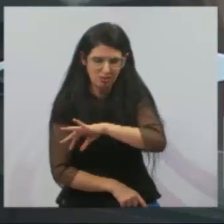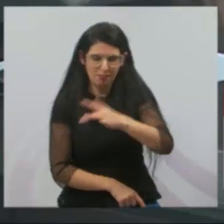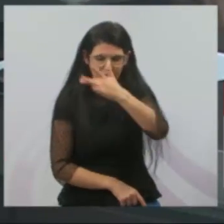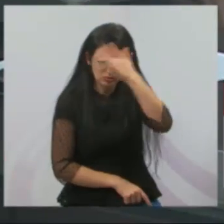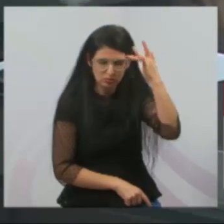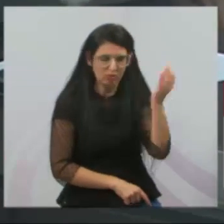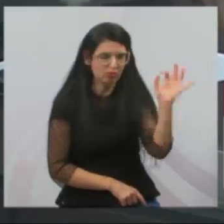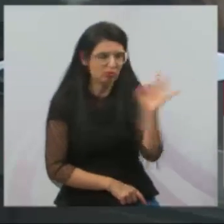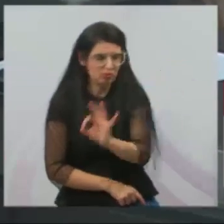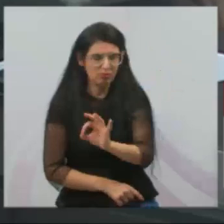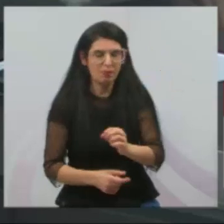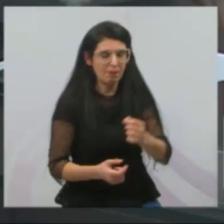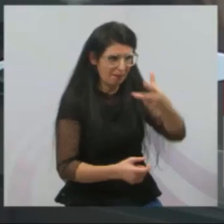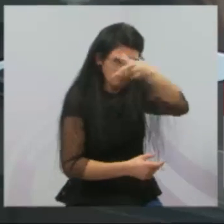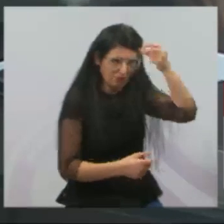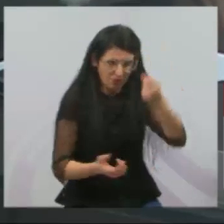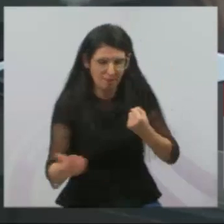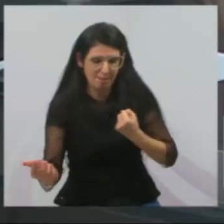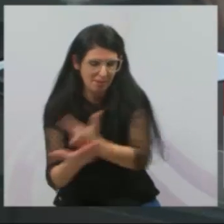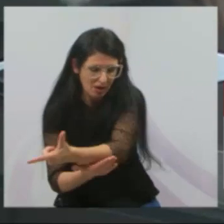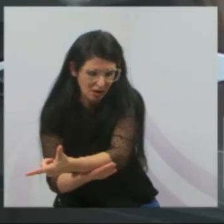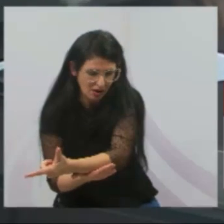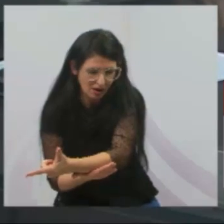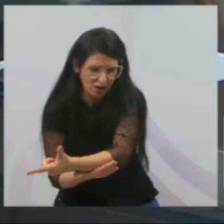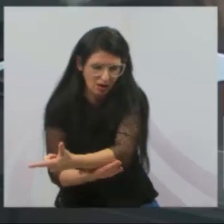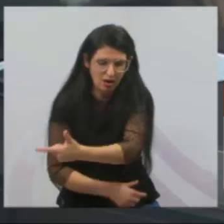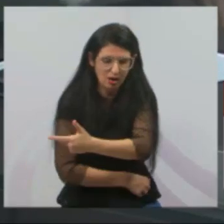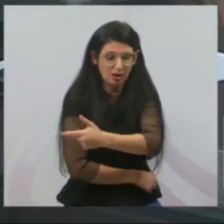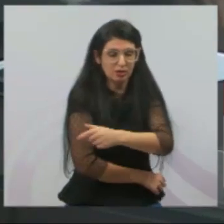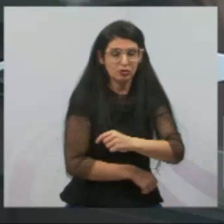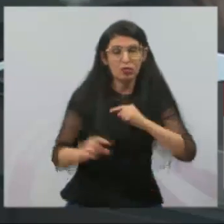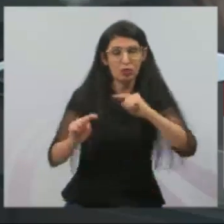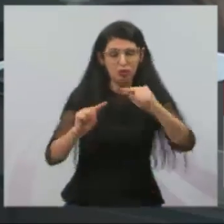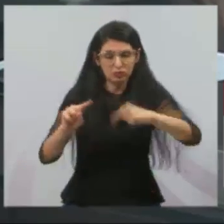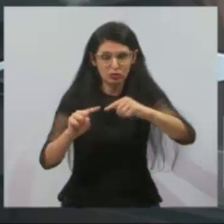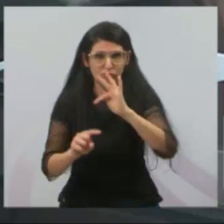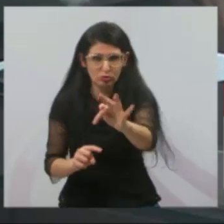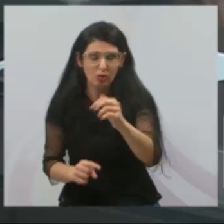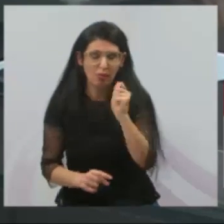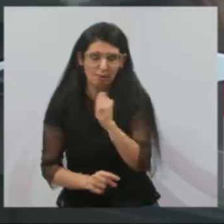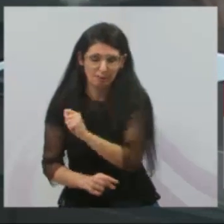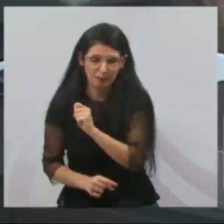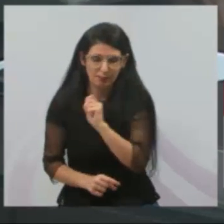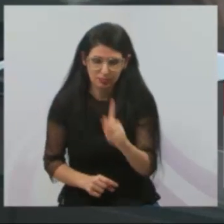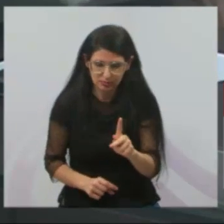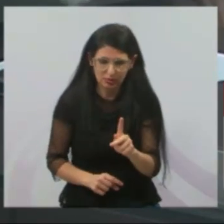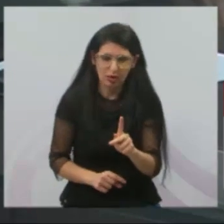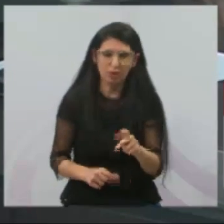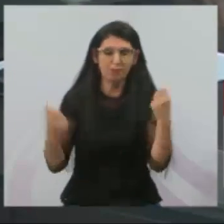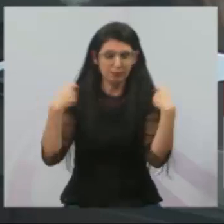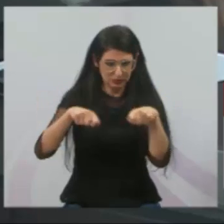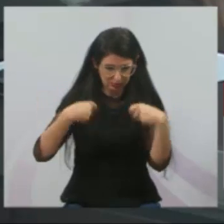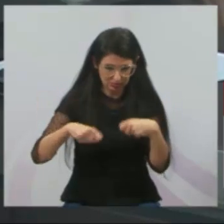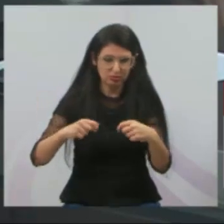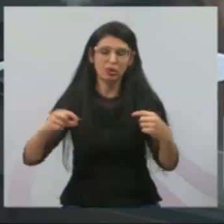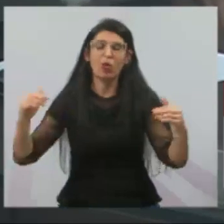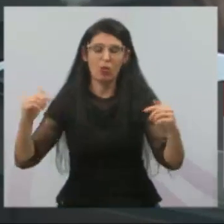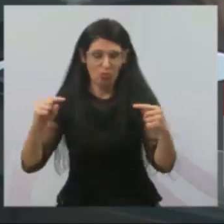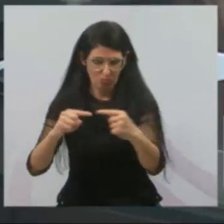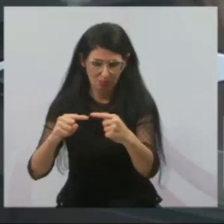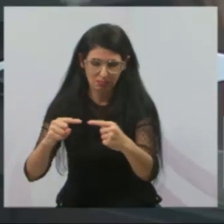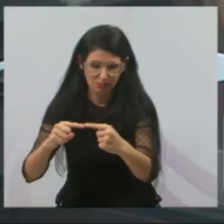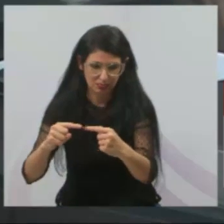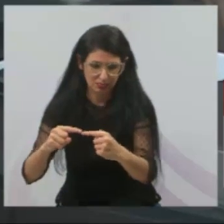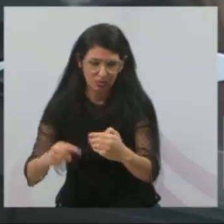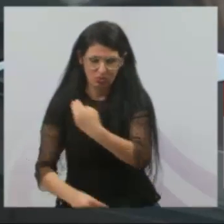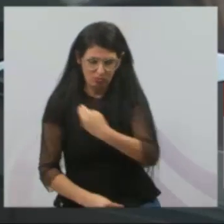para os servidores da União. Isso o conselheiro fala. A adequação da alíquota deve ser feita por